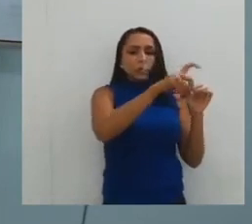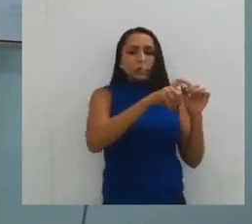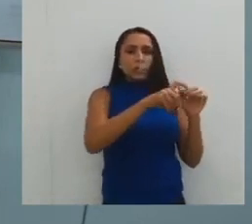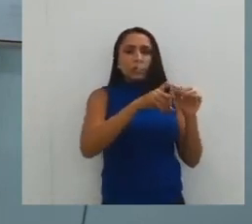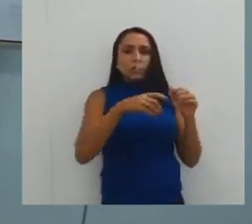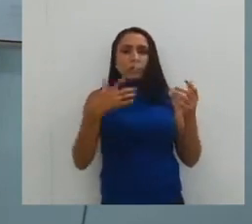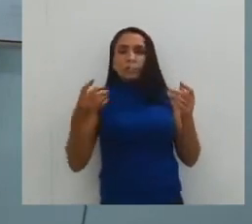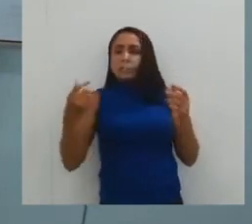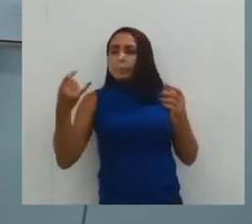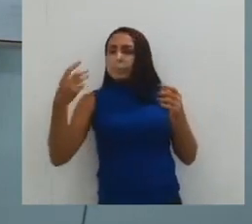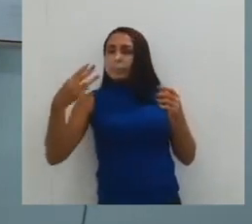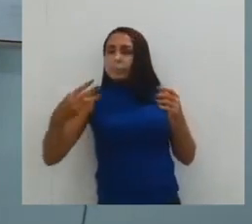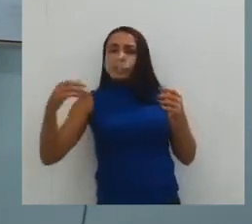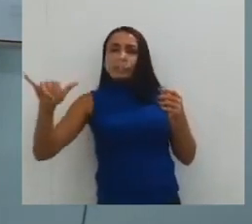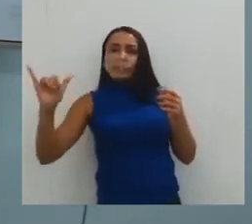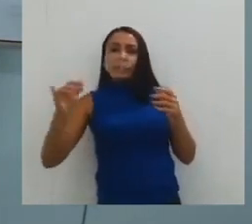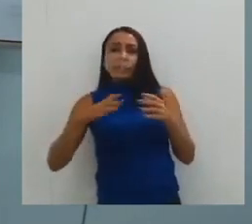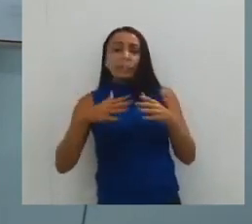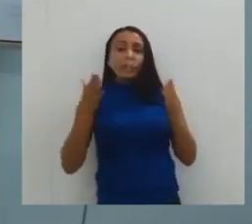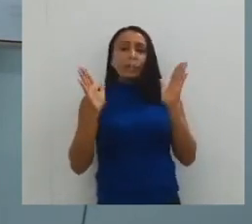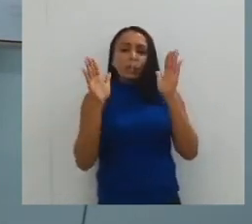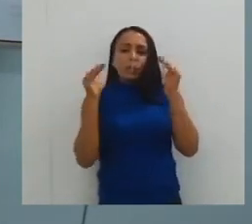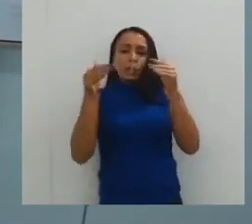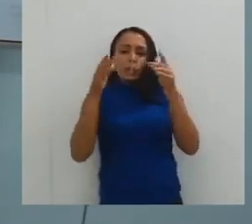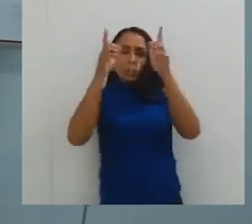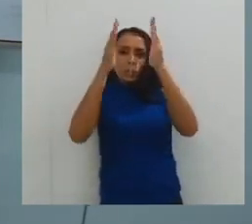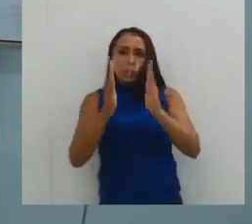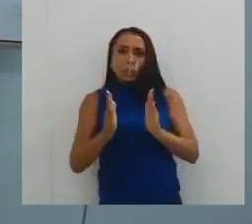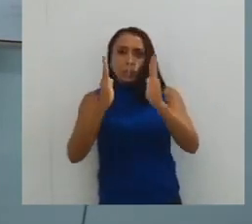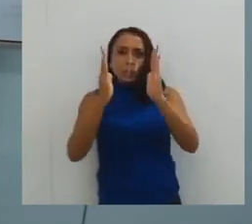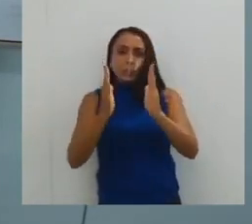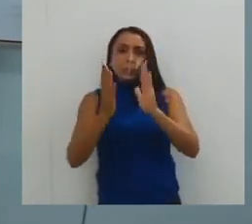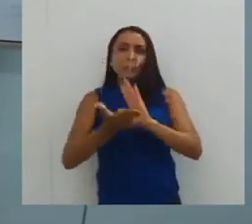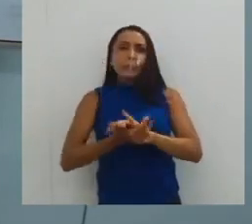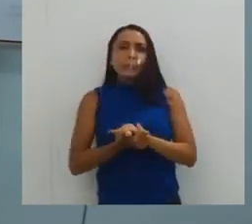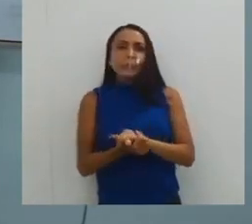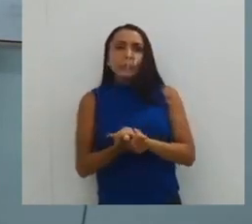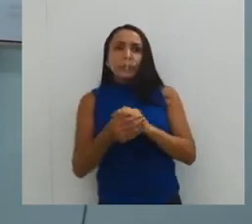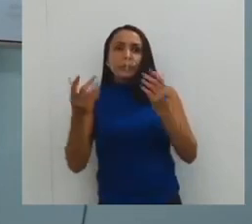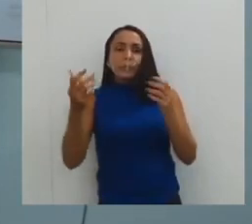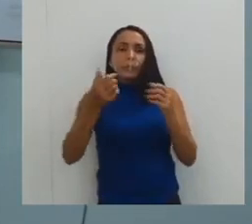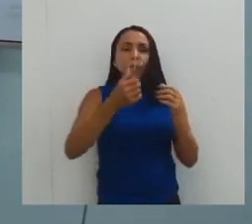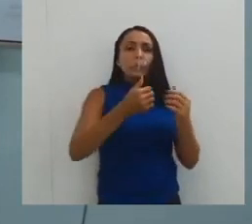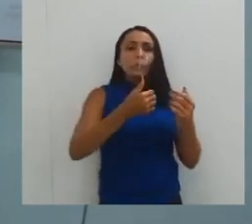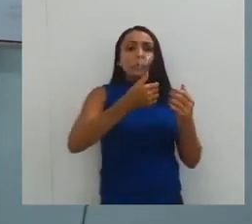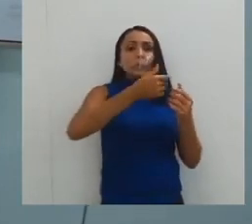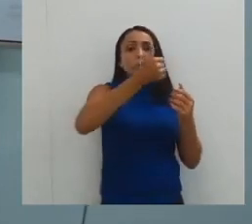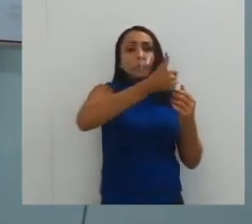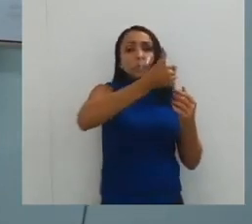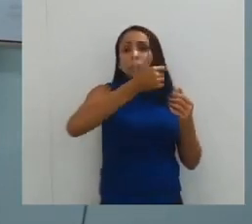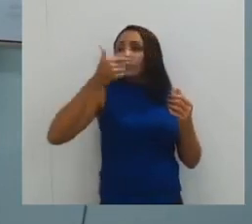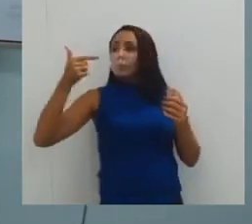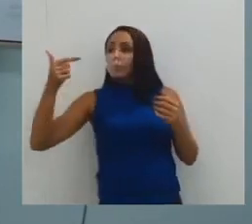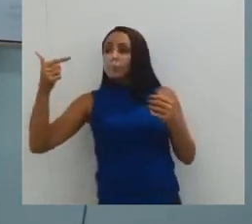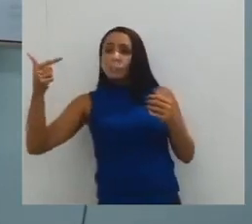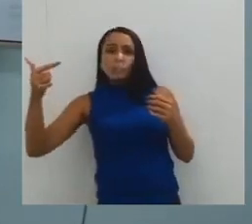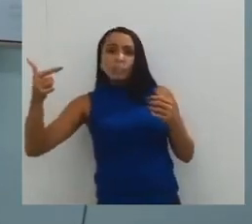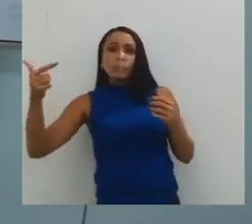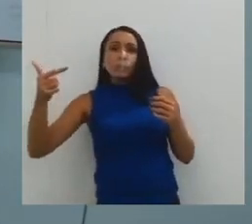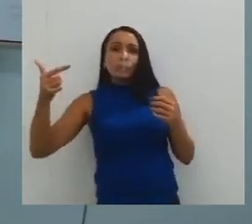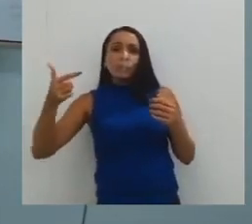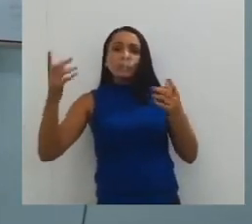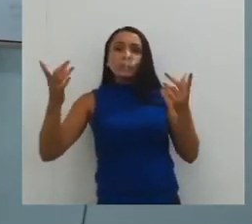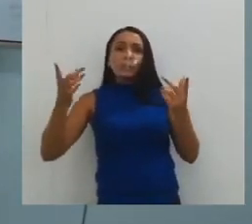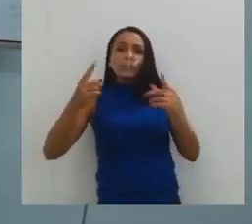Achei. Agora eu vou olhar o meio. Bateu, ó, 2 vezes quem? O primeiro vezes o segundo.